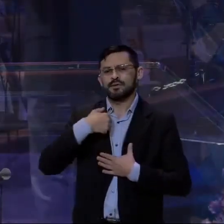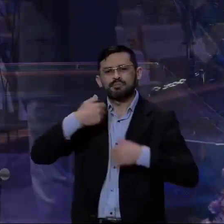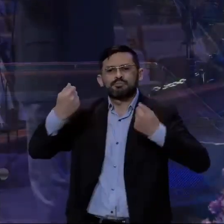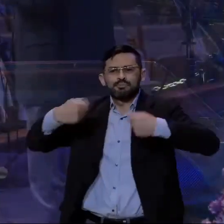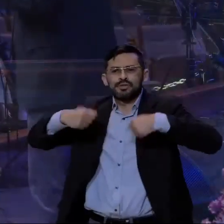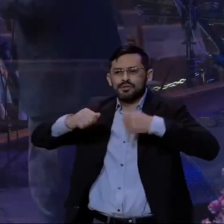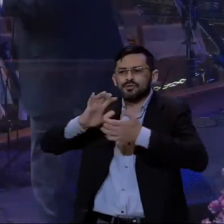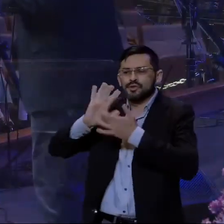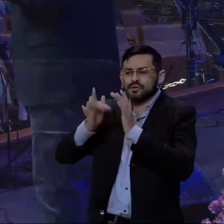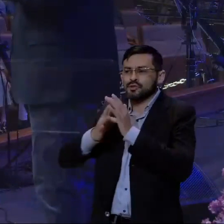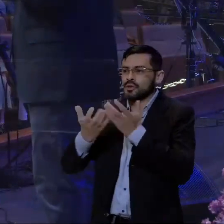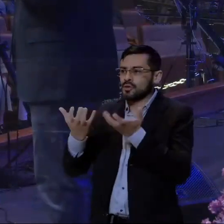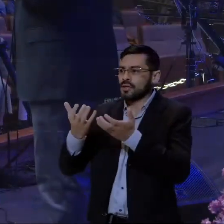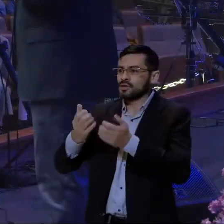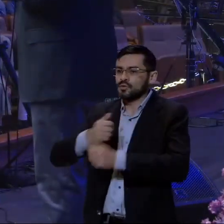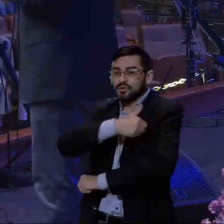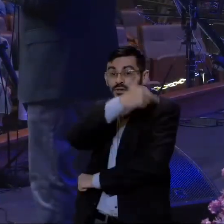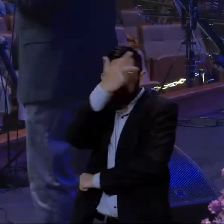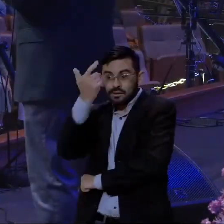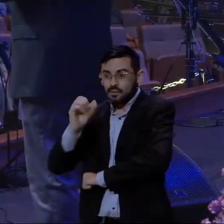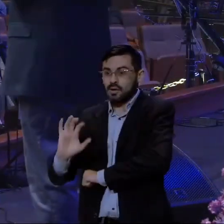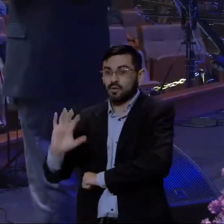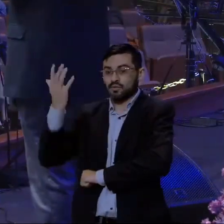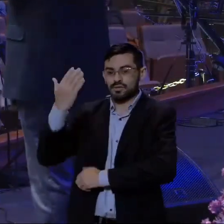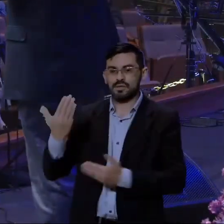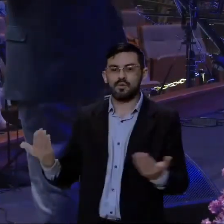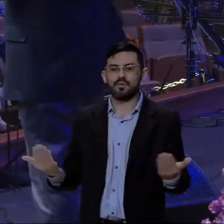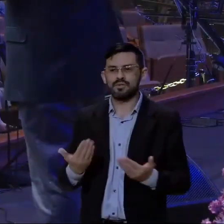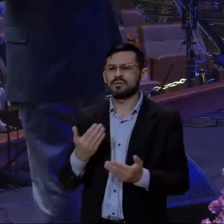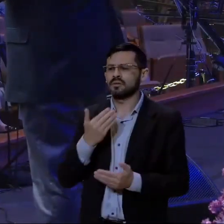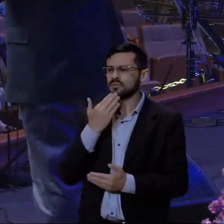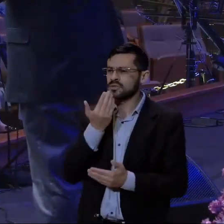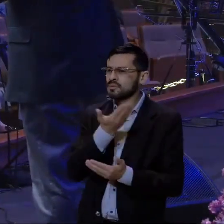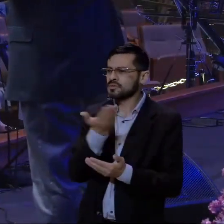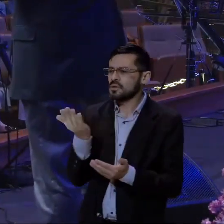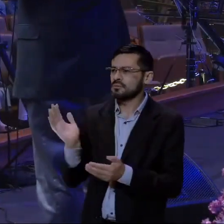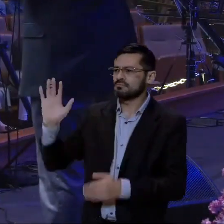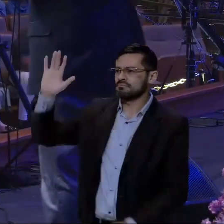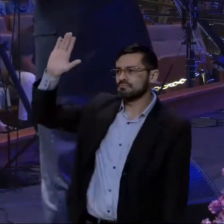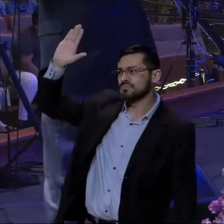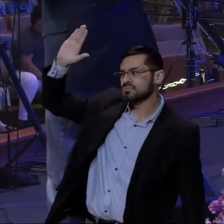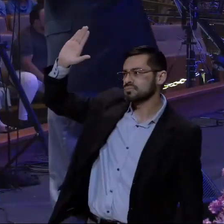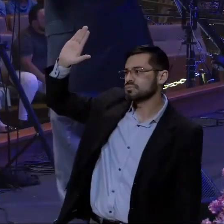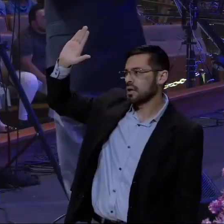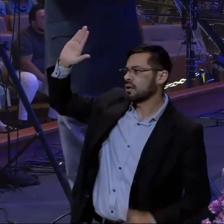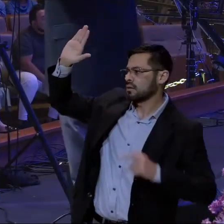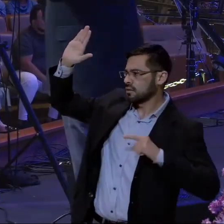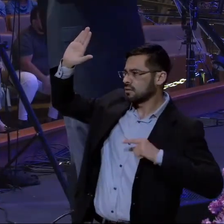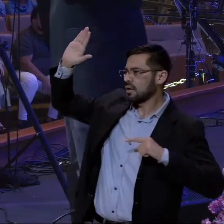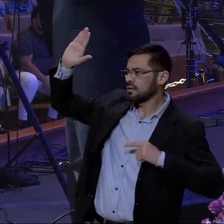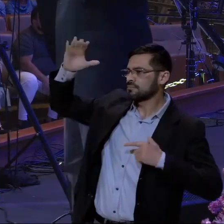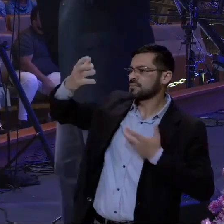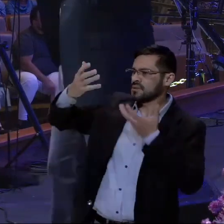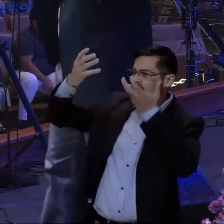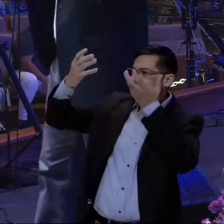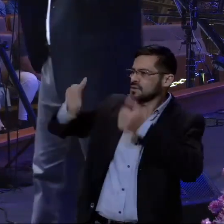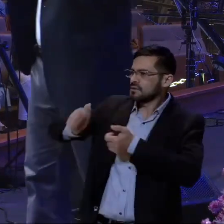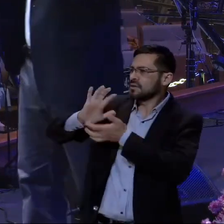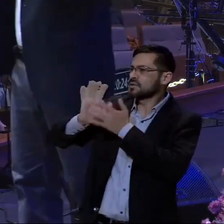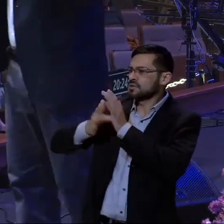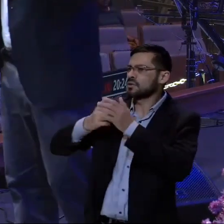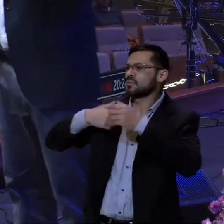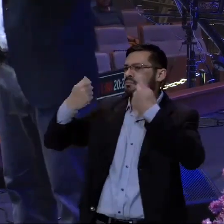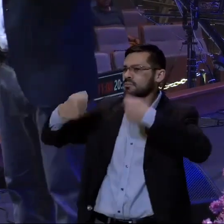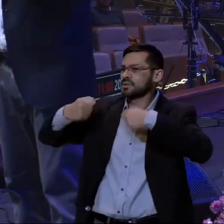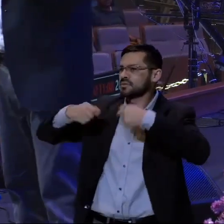Natal aconteça hoje na minha vida. Eu queria que você levantasse sua mão no seu lugar. Tem alguém que está dizendo: sim, eu preciso de Deus